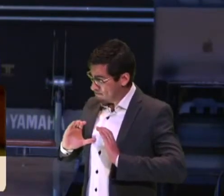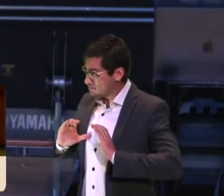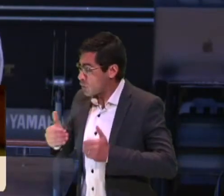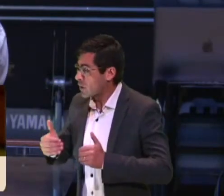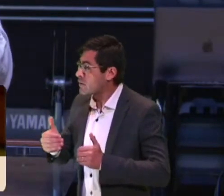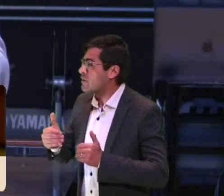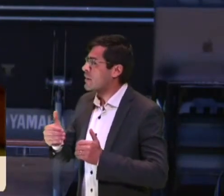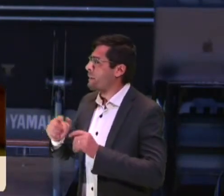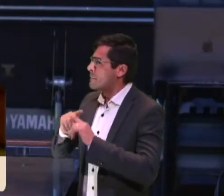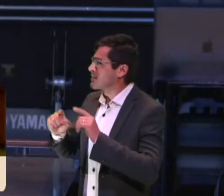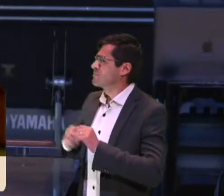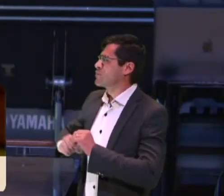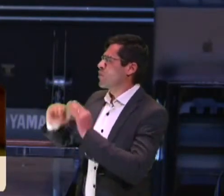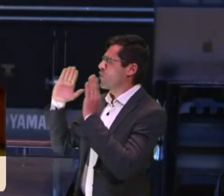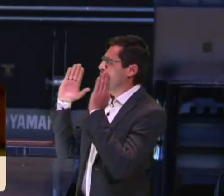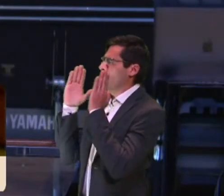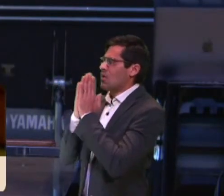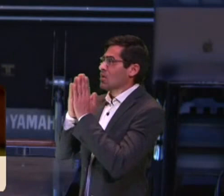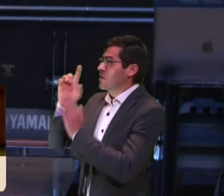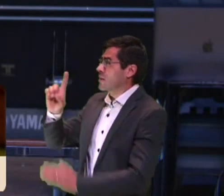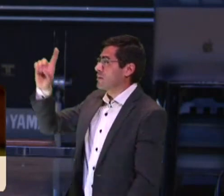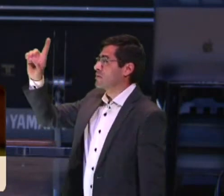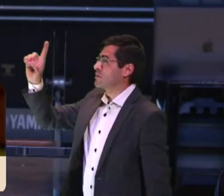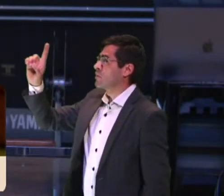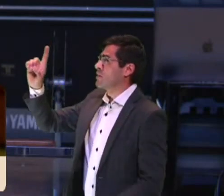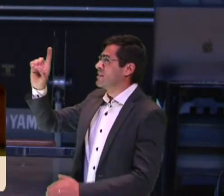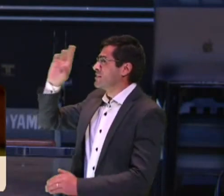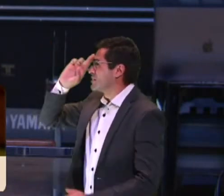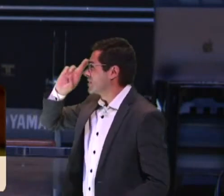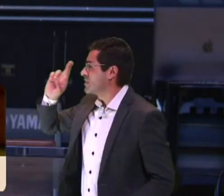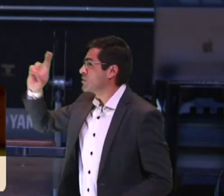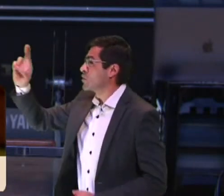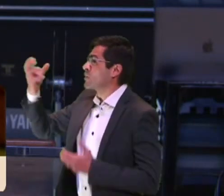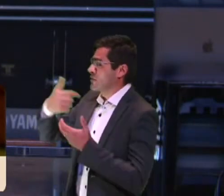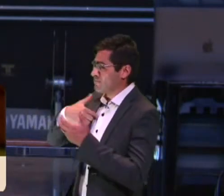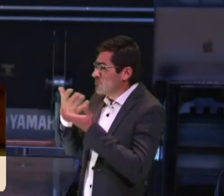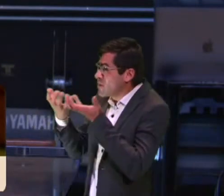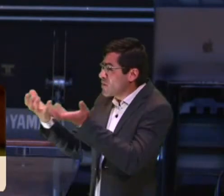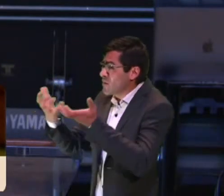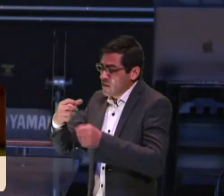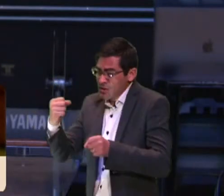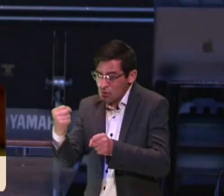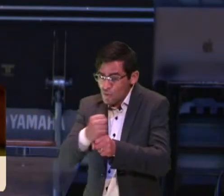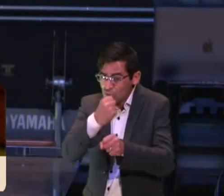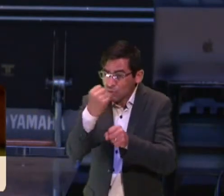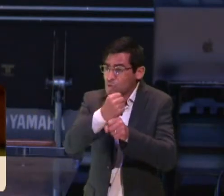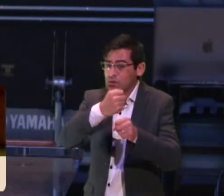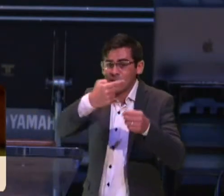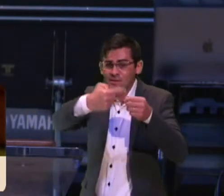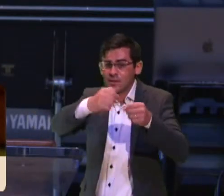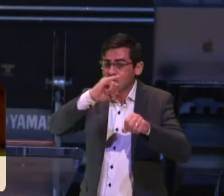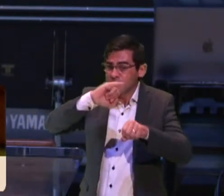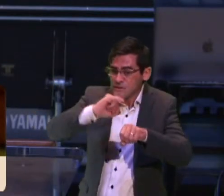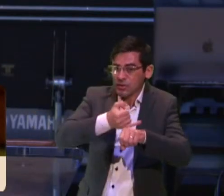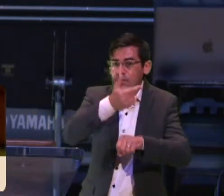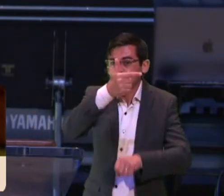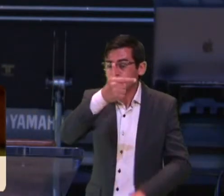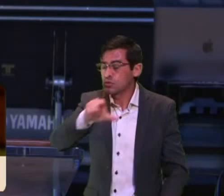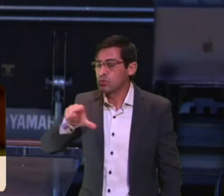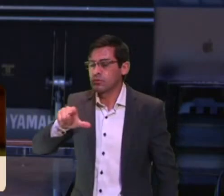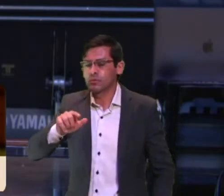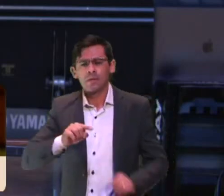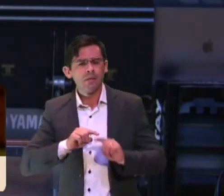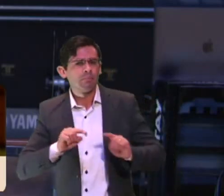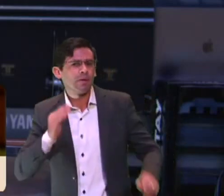nada menos do que: Senhor, eu quero reconstruir a cidade de Jerusalém. E